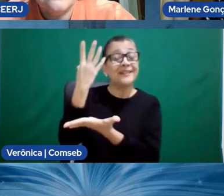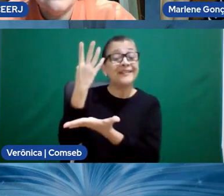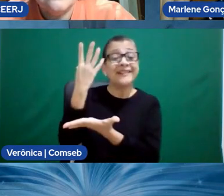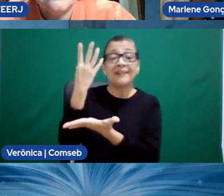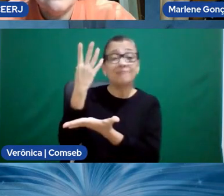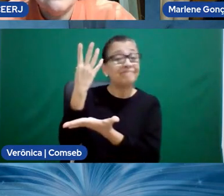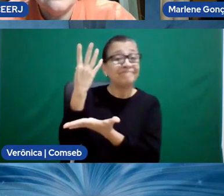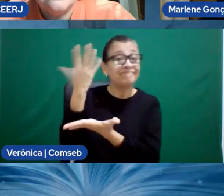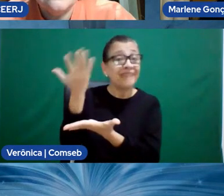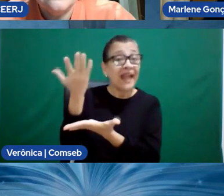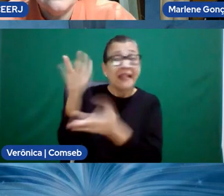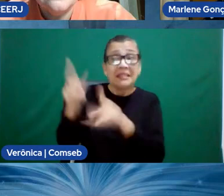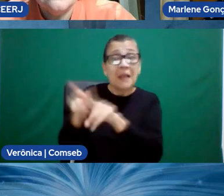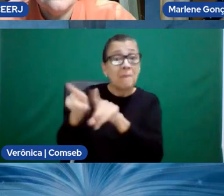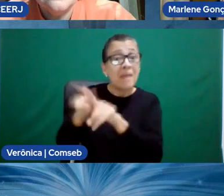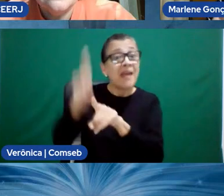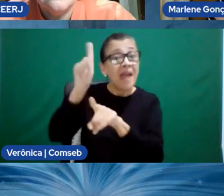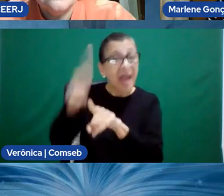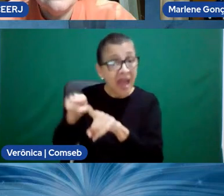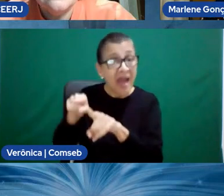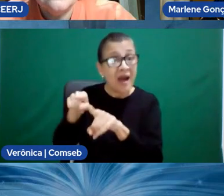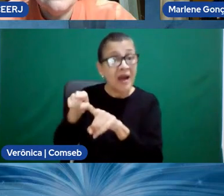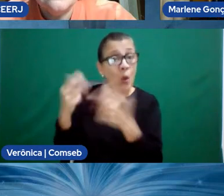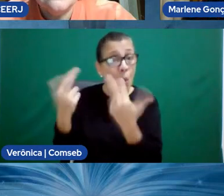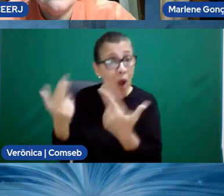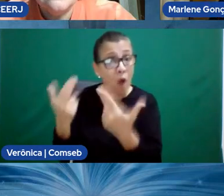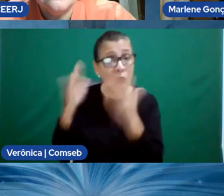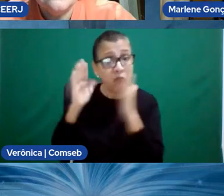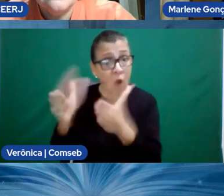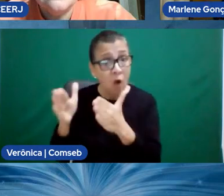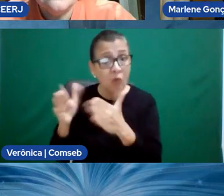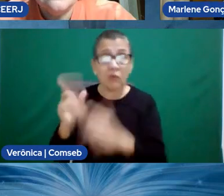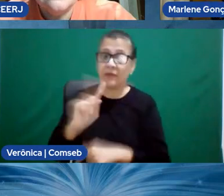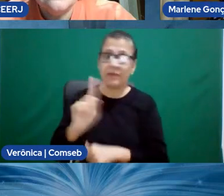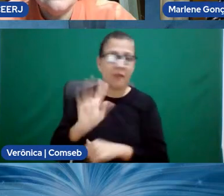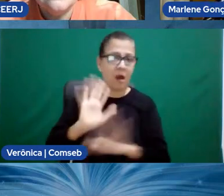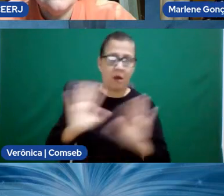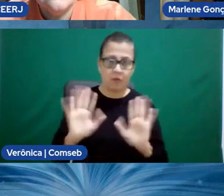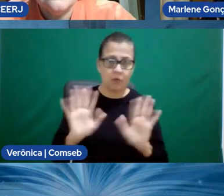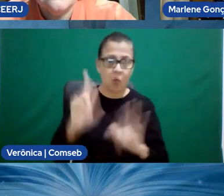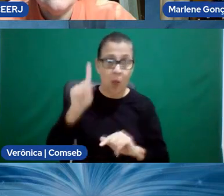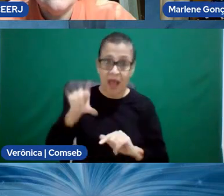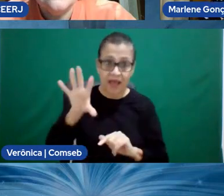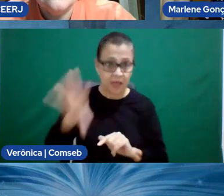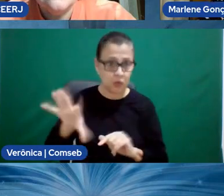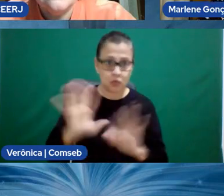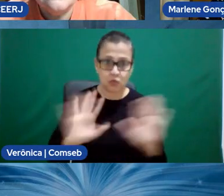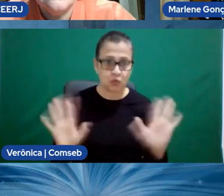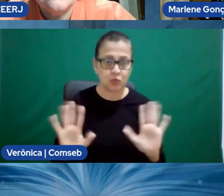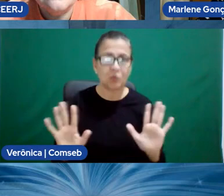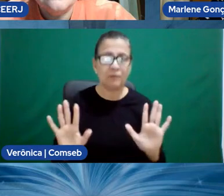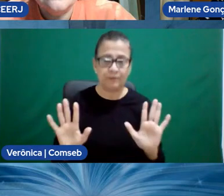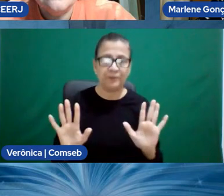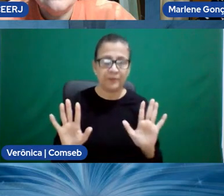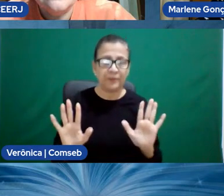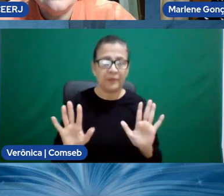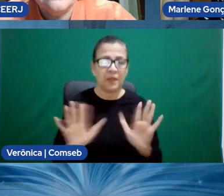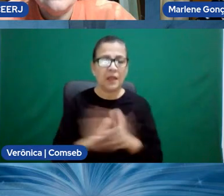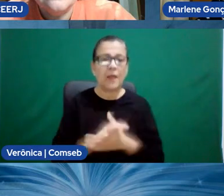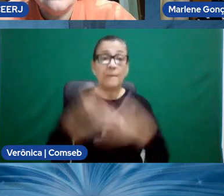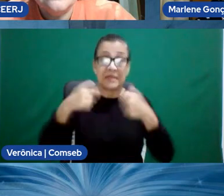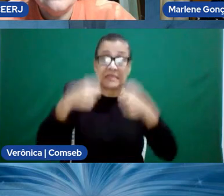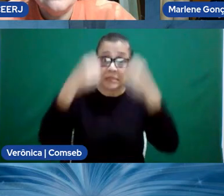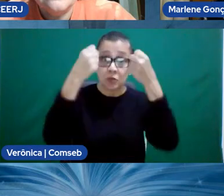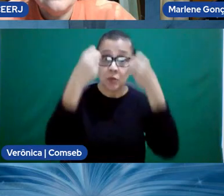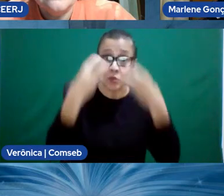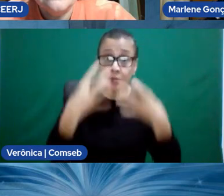para não chegar na mesma posição, a gente não entende, então foi assim e acabou, né? É como não dar uma explicação de que